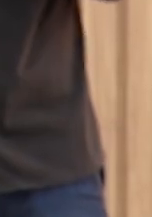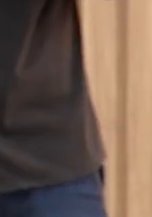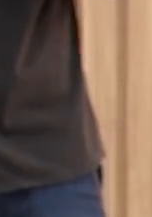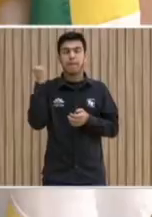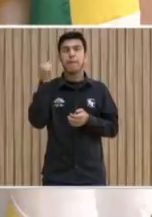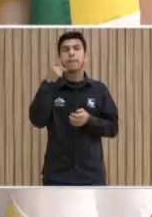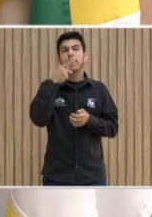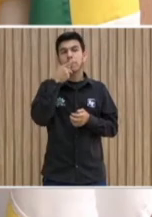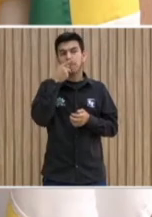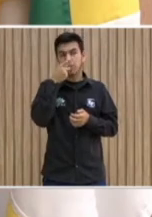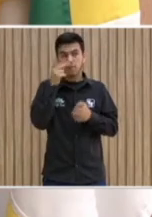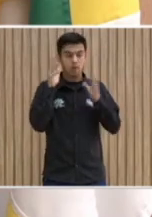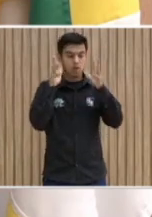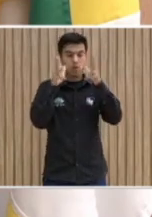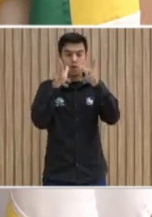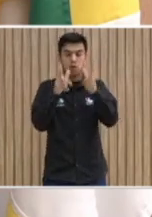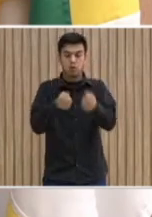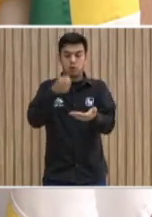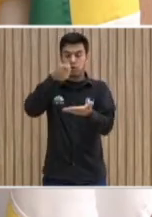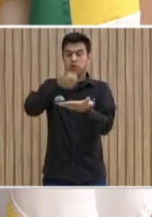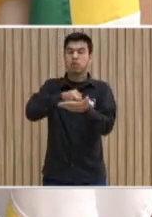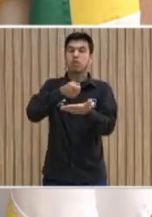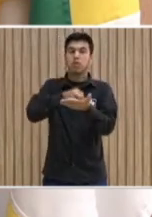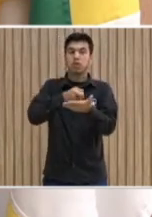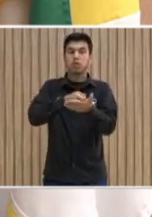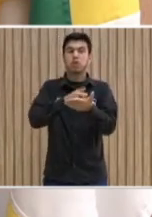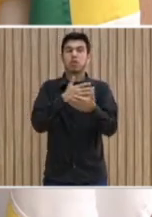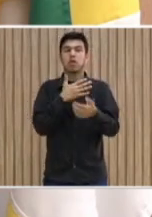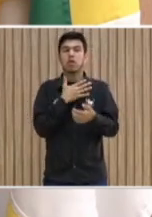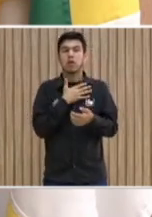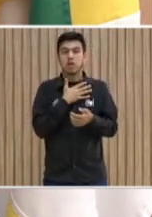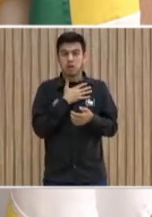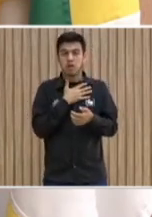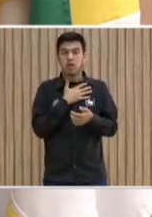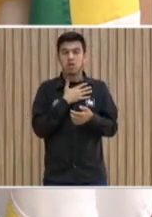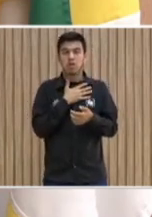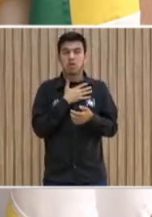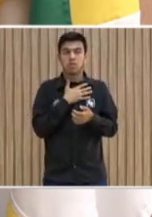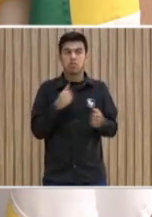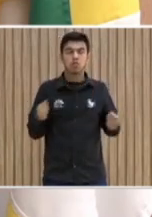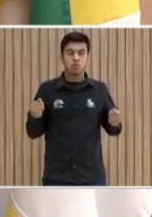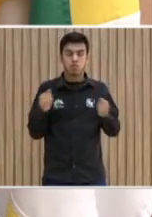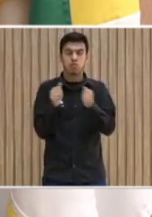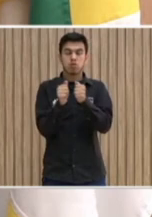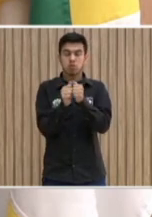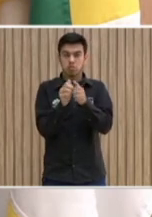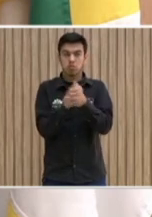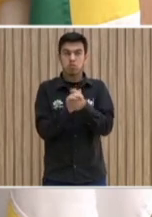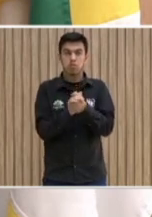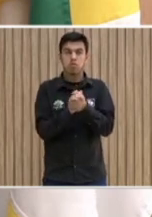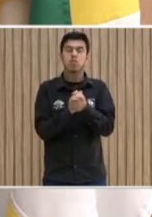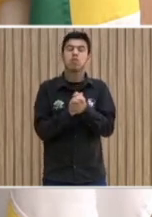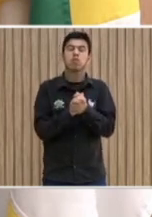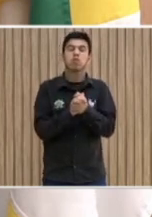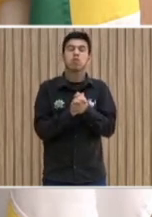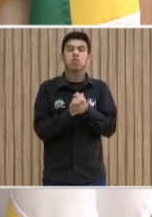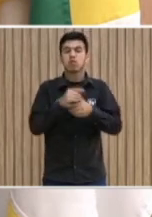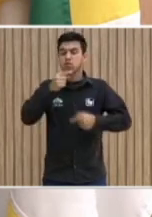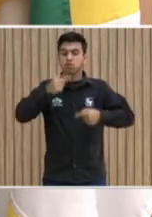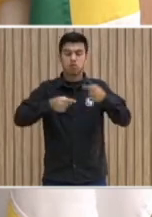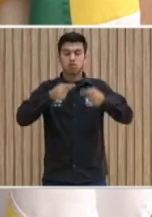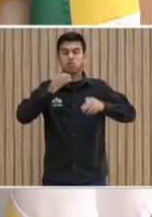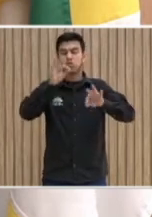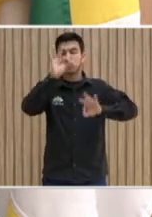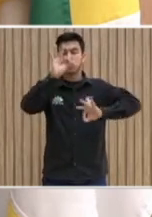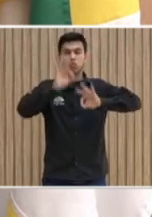ao caso todas as medidas ao meu alcance foram tomadas inclusive conversado com jurídico da